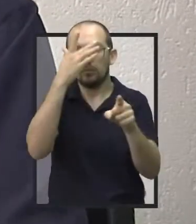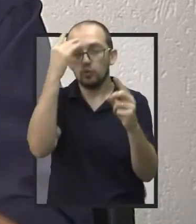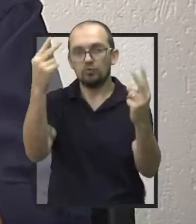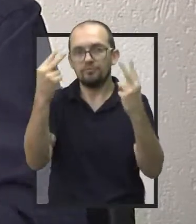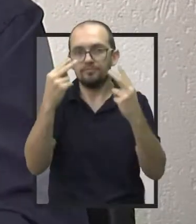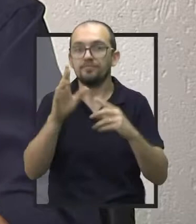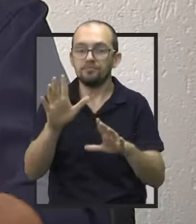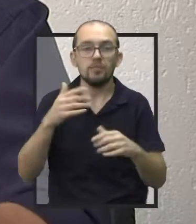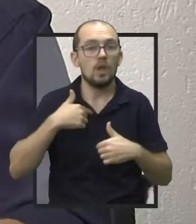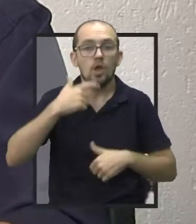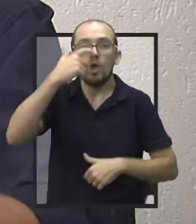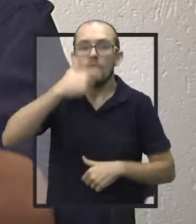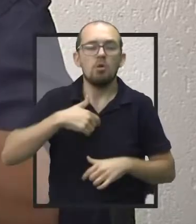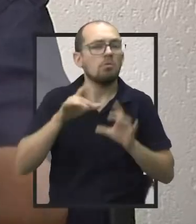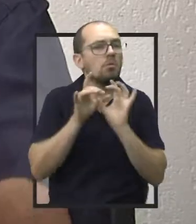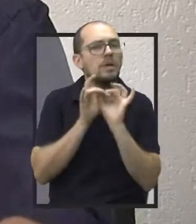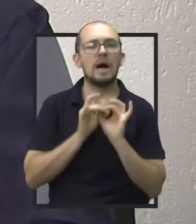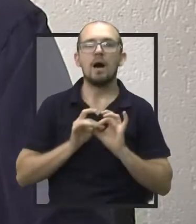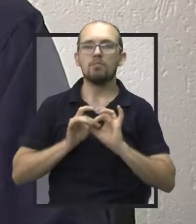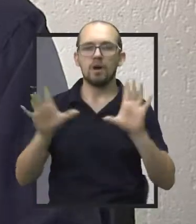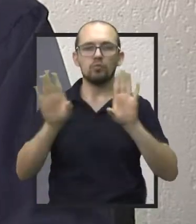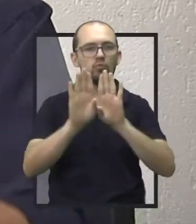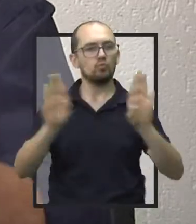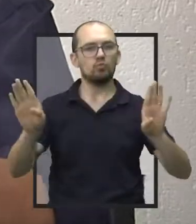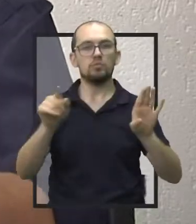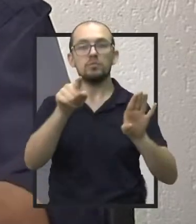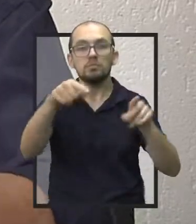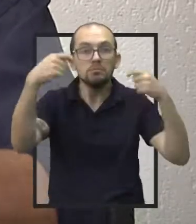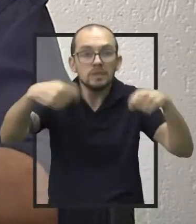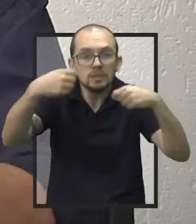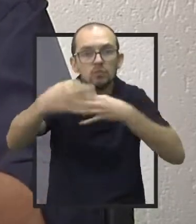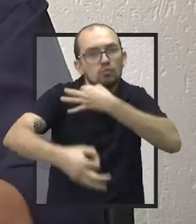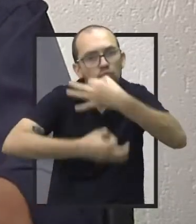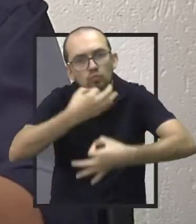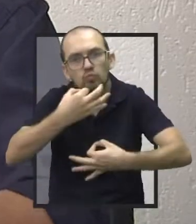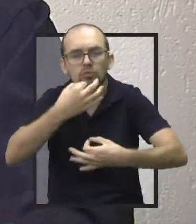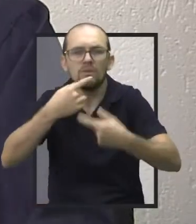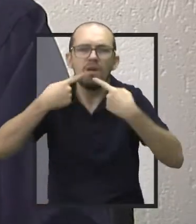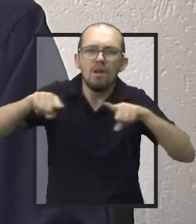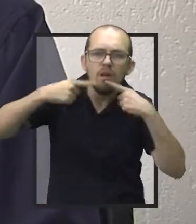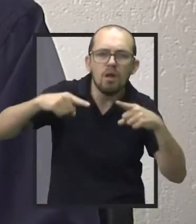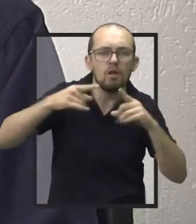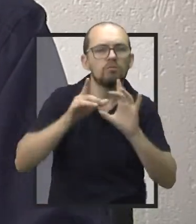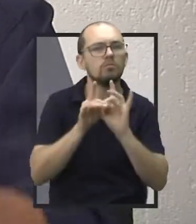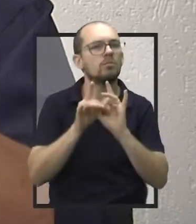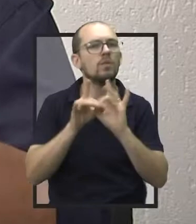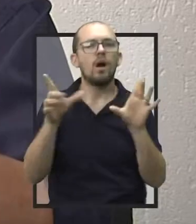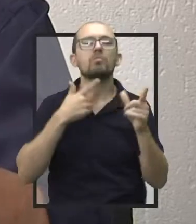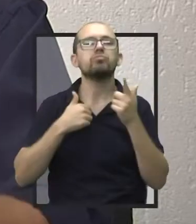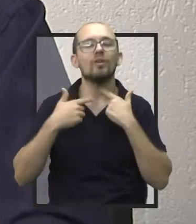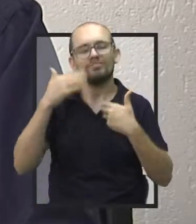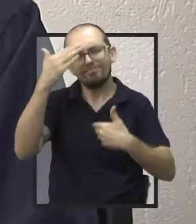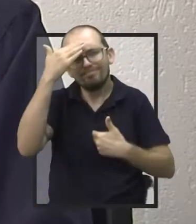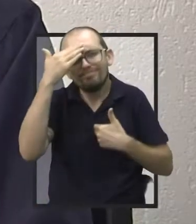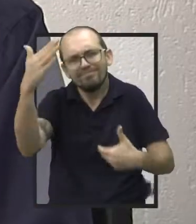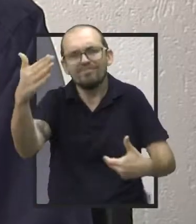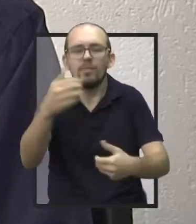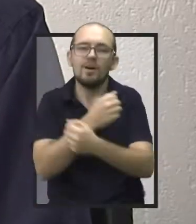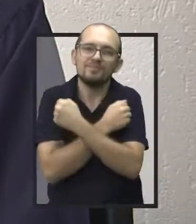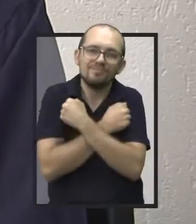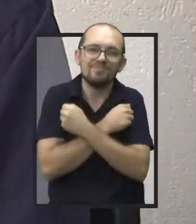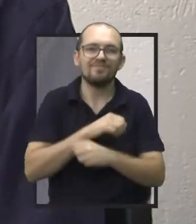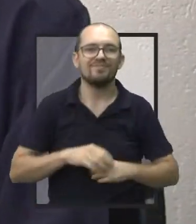assiste estamos aqui de portas abertas para recebê los sugestões críticas fiquem à vontade muito obrigado a todos um grande